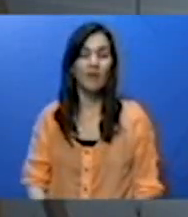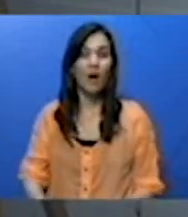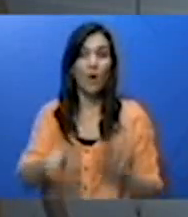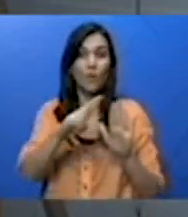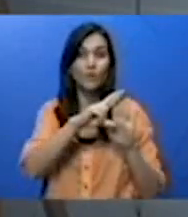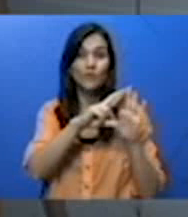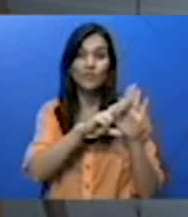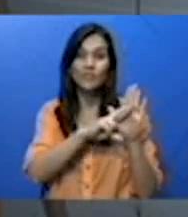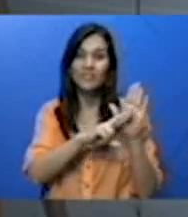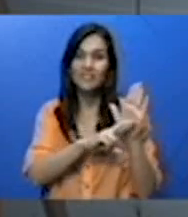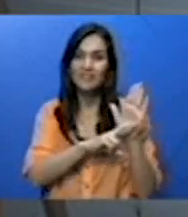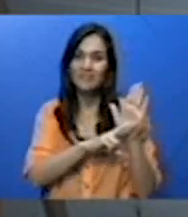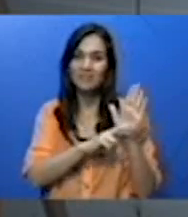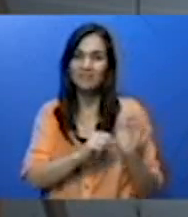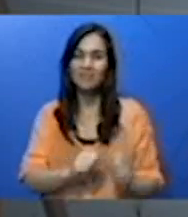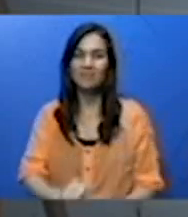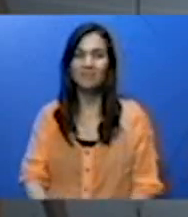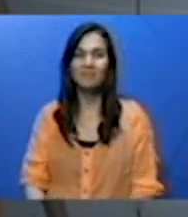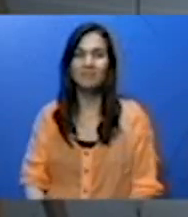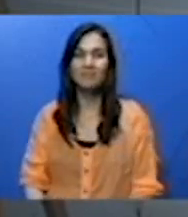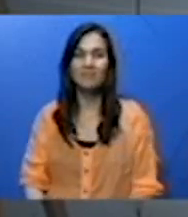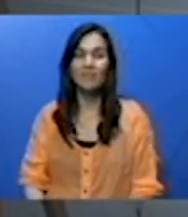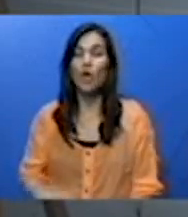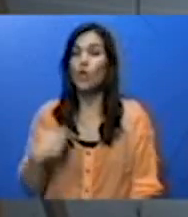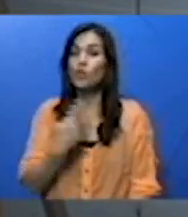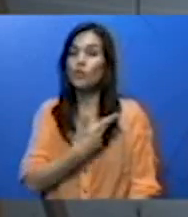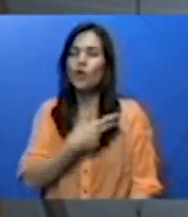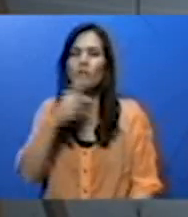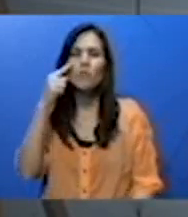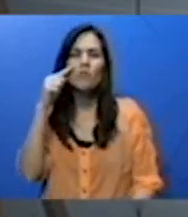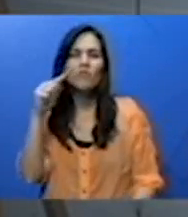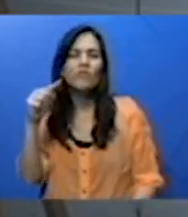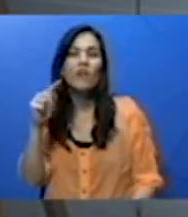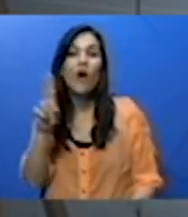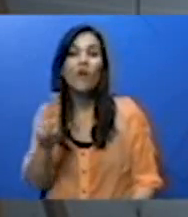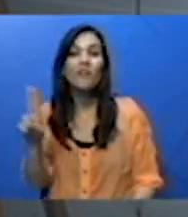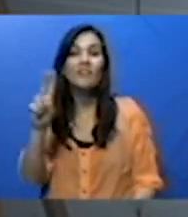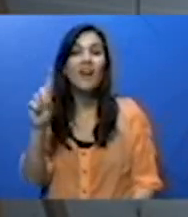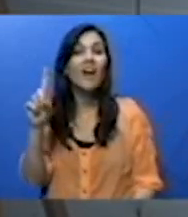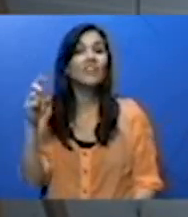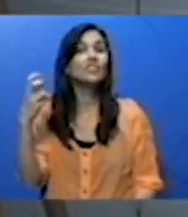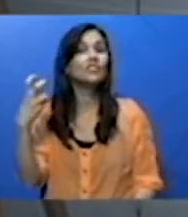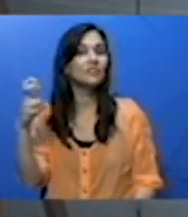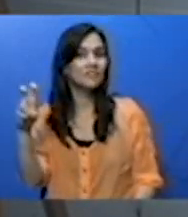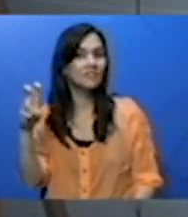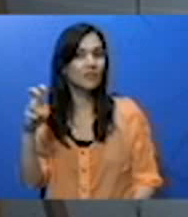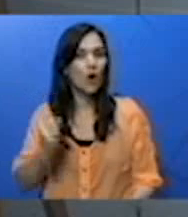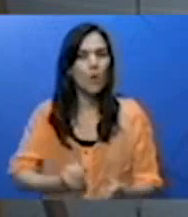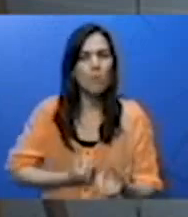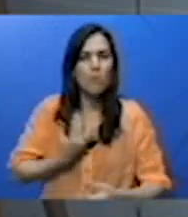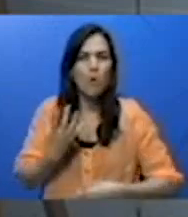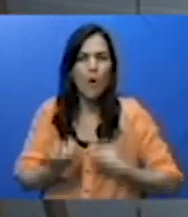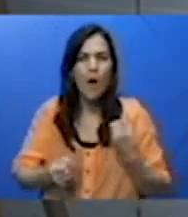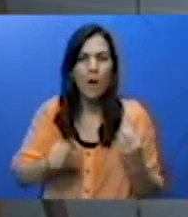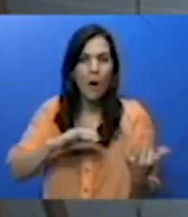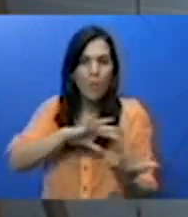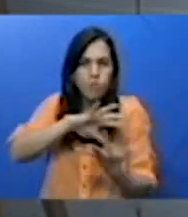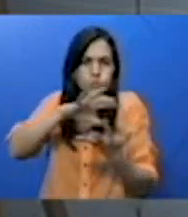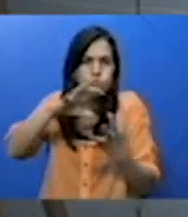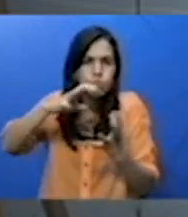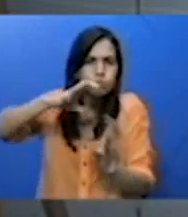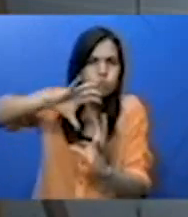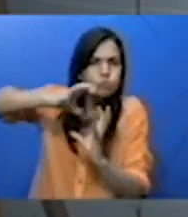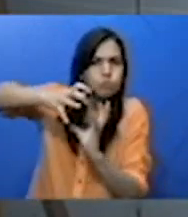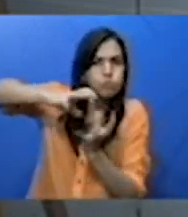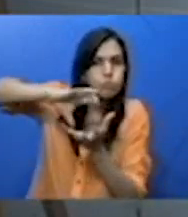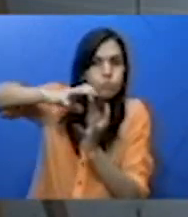Na nossa rotina de hoje, nós vamos ver a unidade 15, poema Uma Bola Muito Rebelde, da